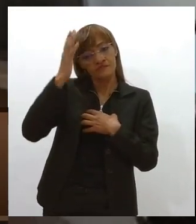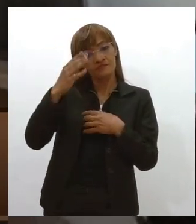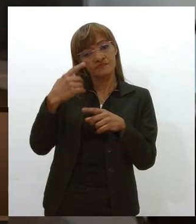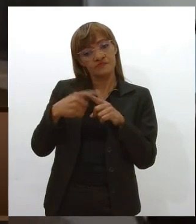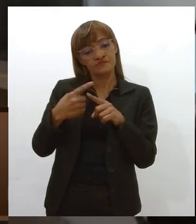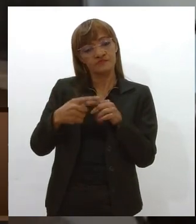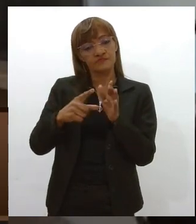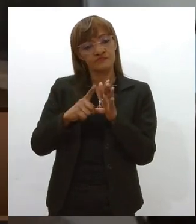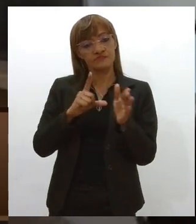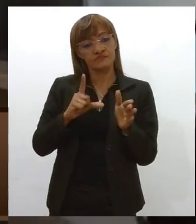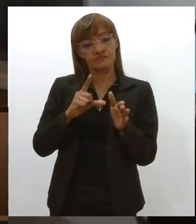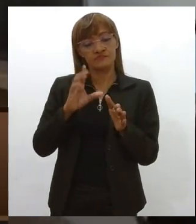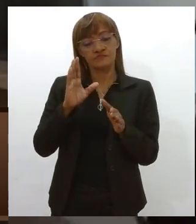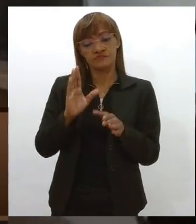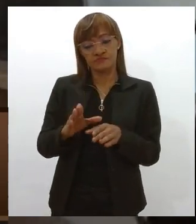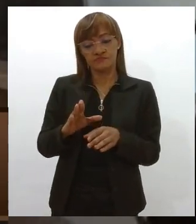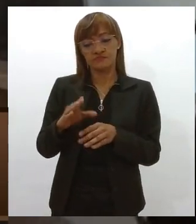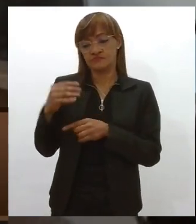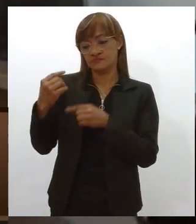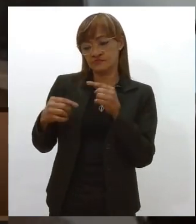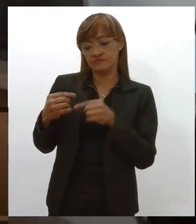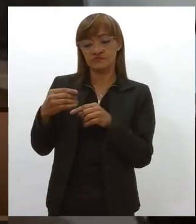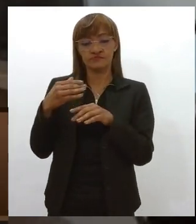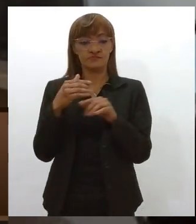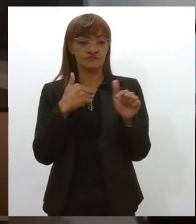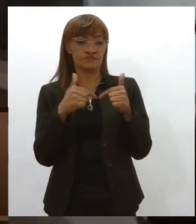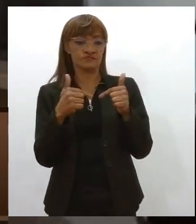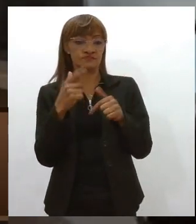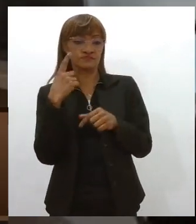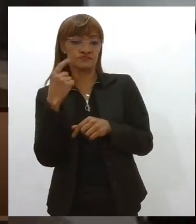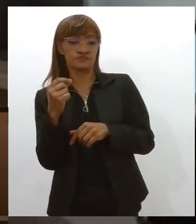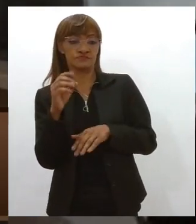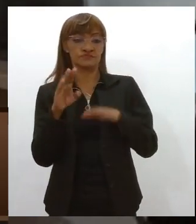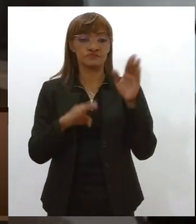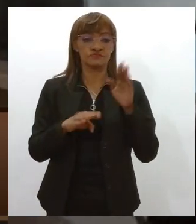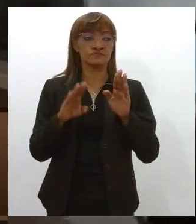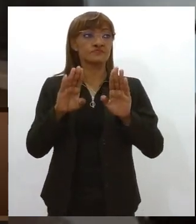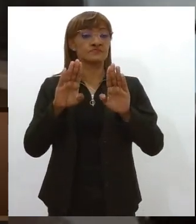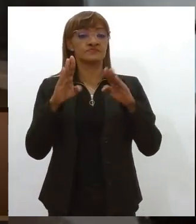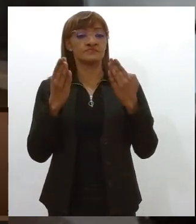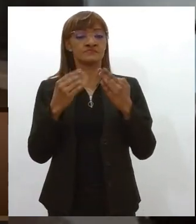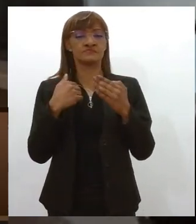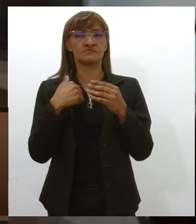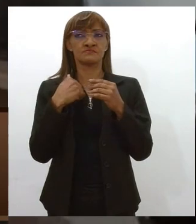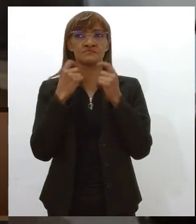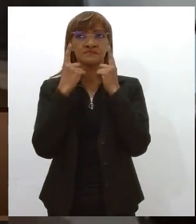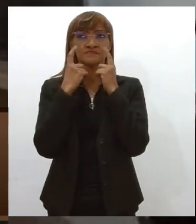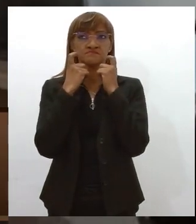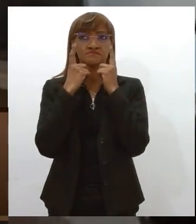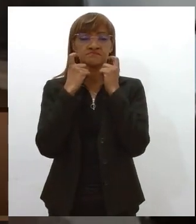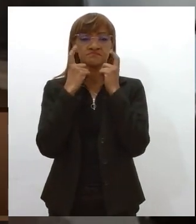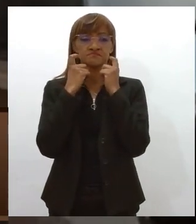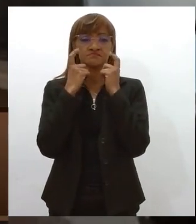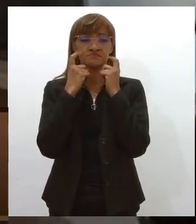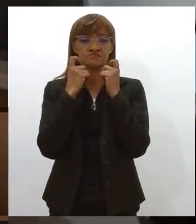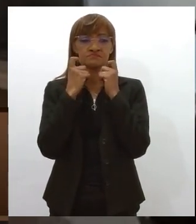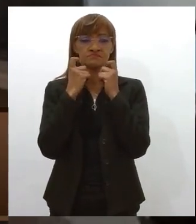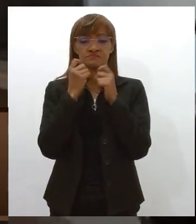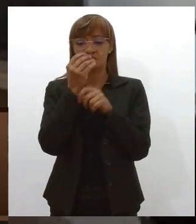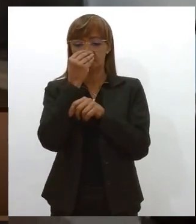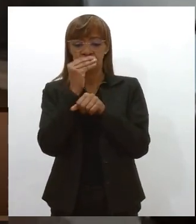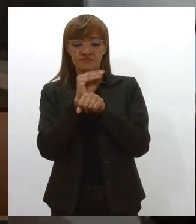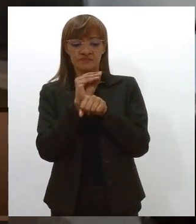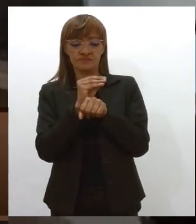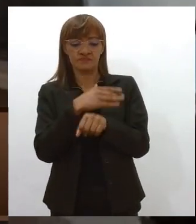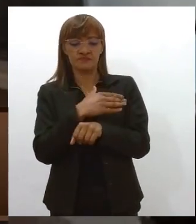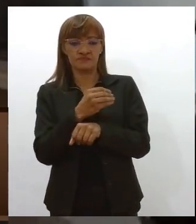para plantão, de sair para trabalhar. Às vezes, até quando eu saía para ir para uma festa, eu saía chorando. Eu dizia, meu Deus, eu estou abandonando meus filhos. E meu